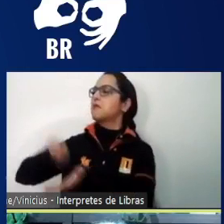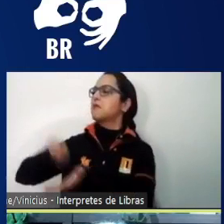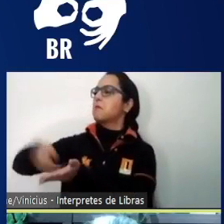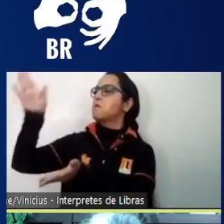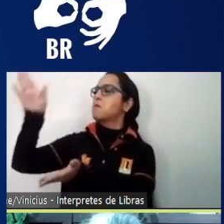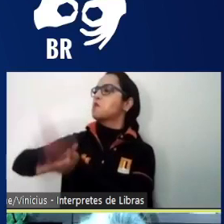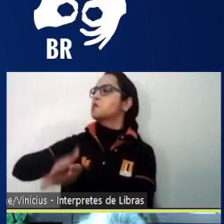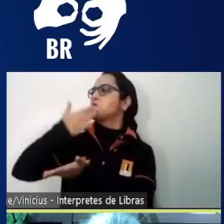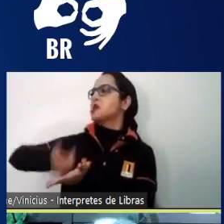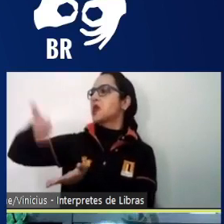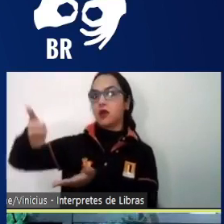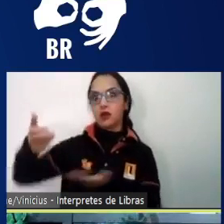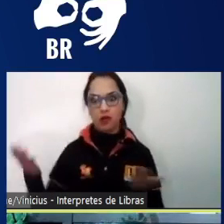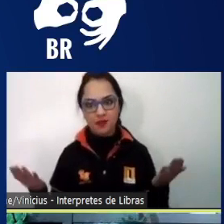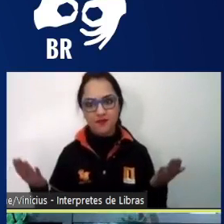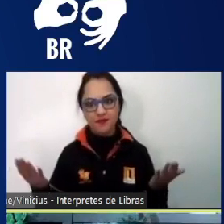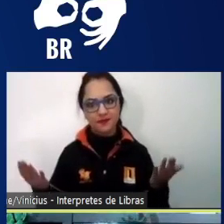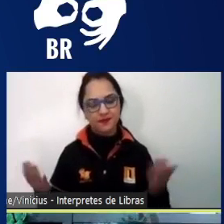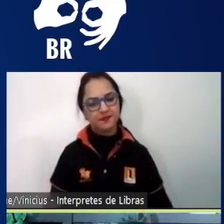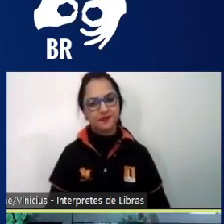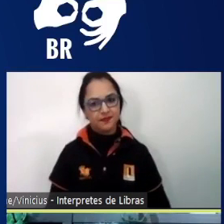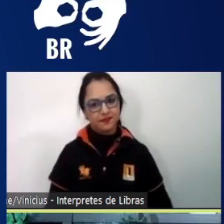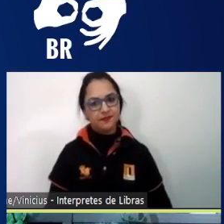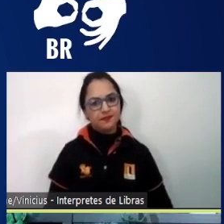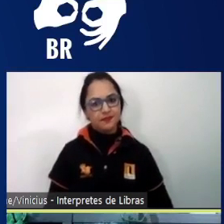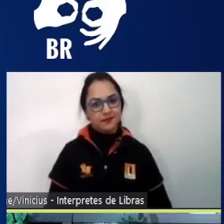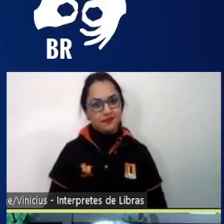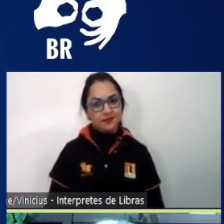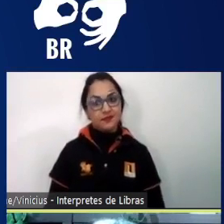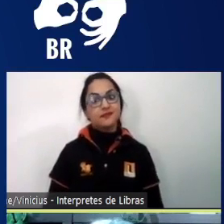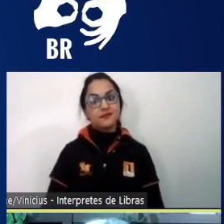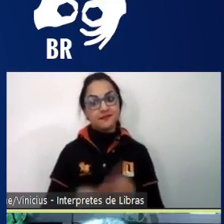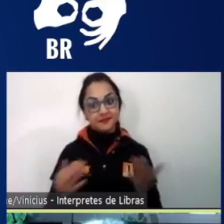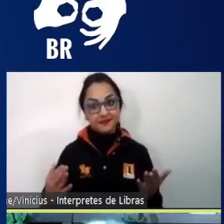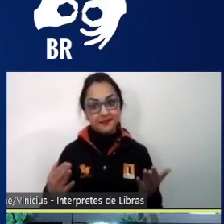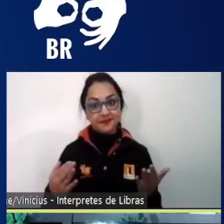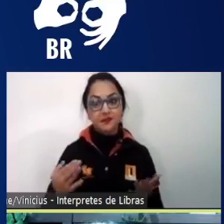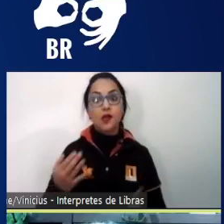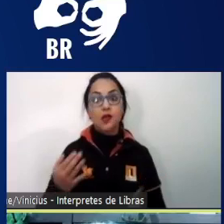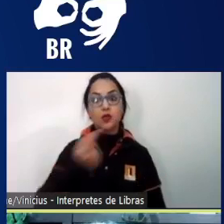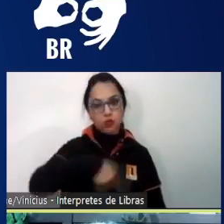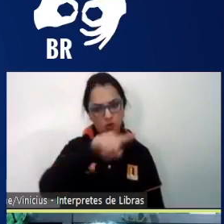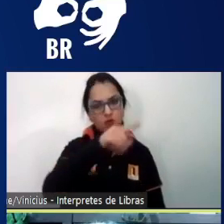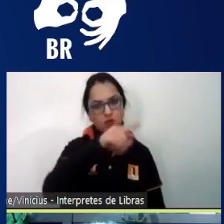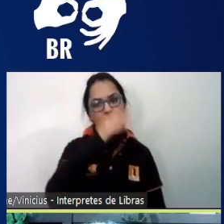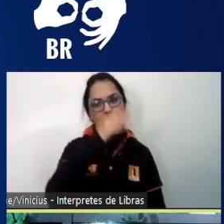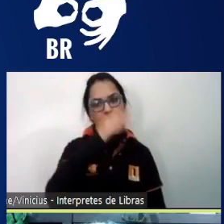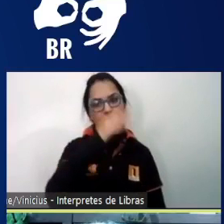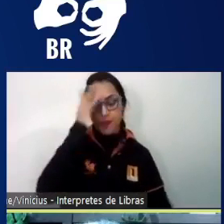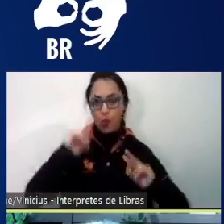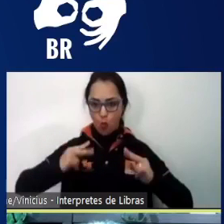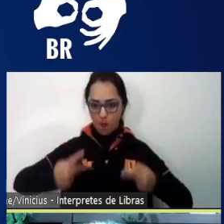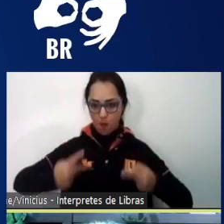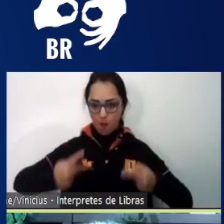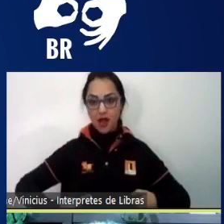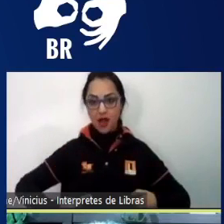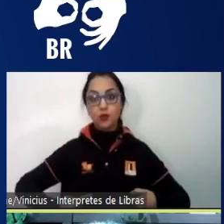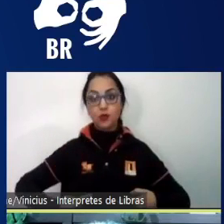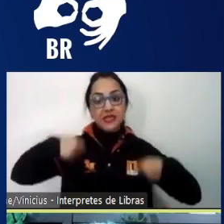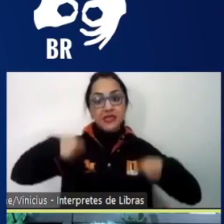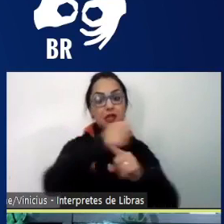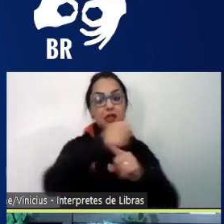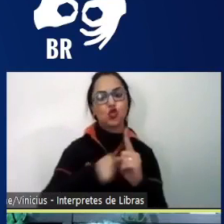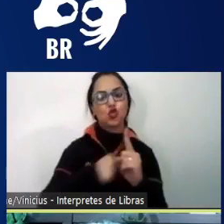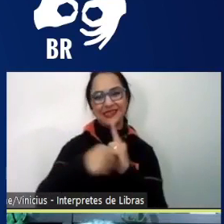Então, meus caros e minhas caras, nós sabemos que os seres humanos são sociais, por natureza. E